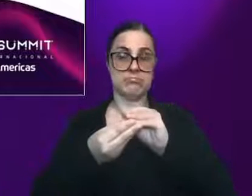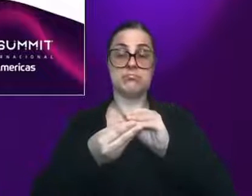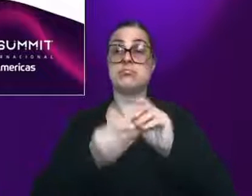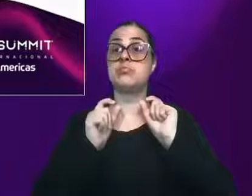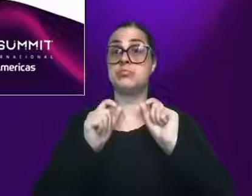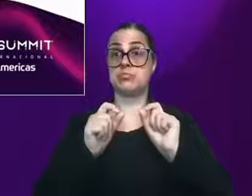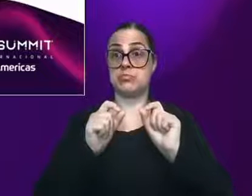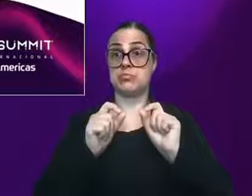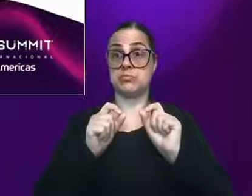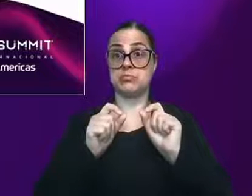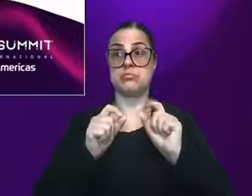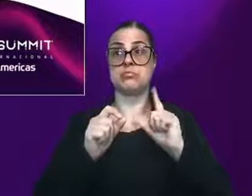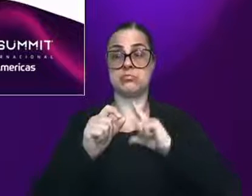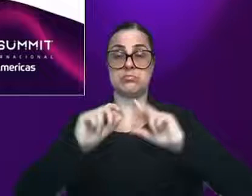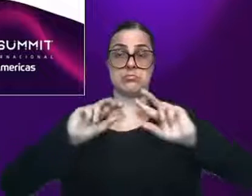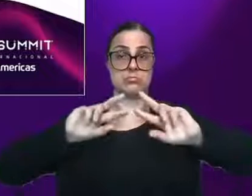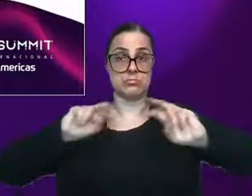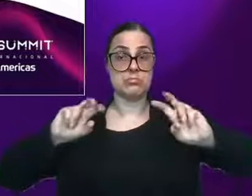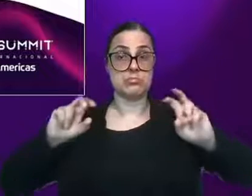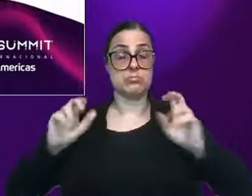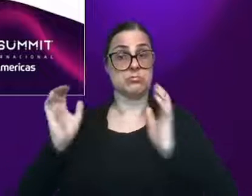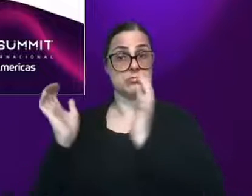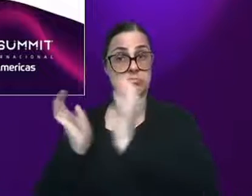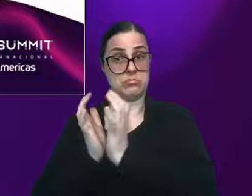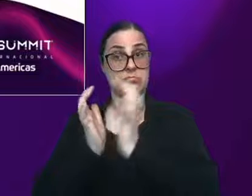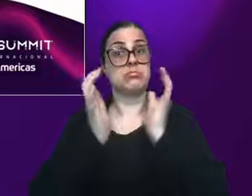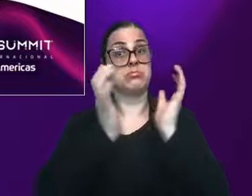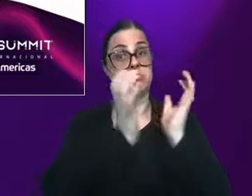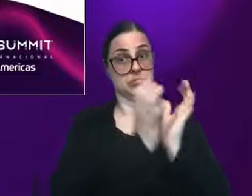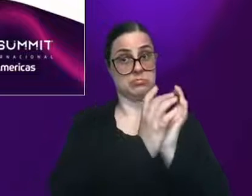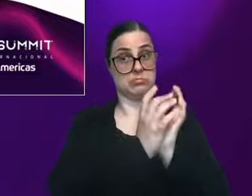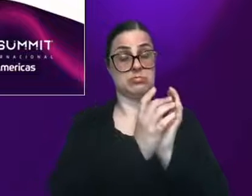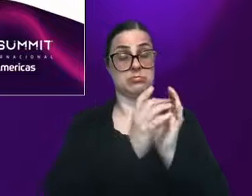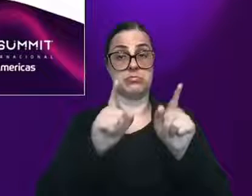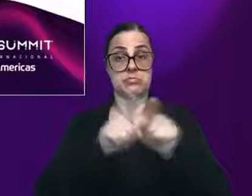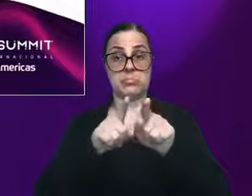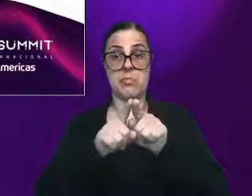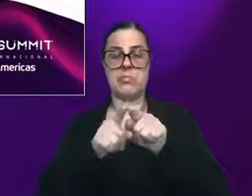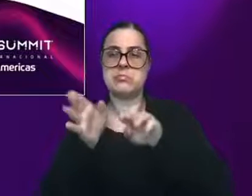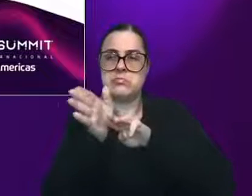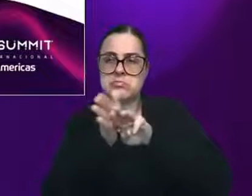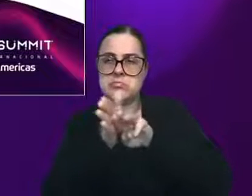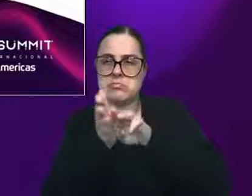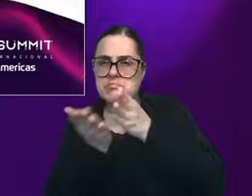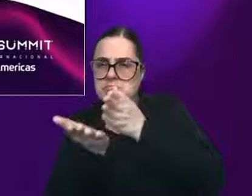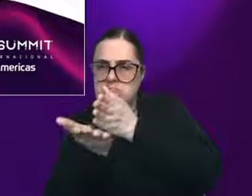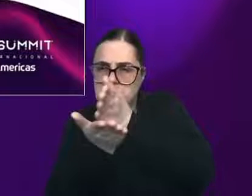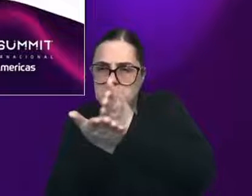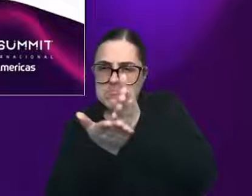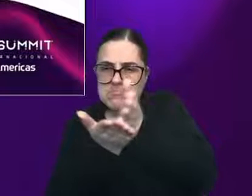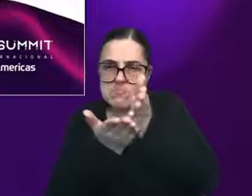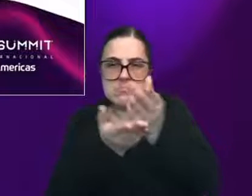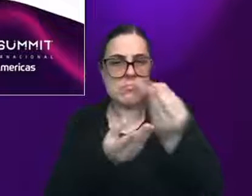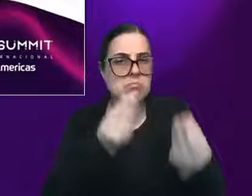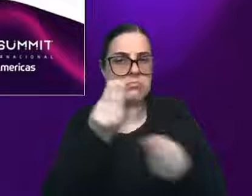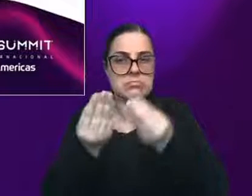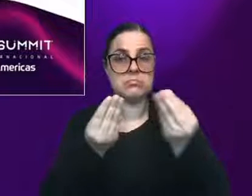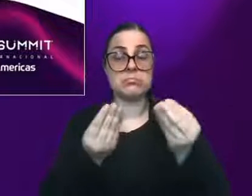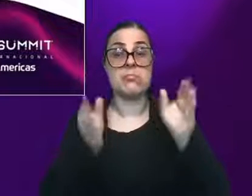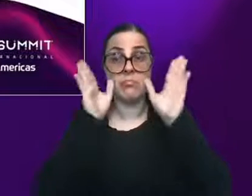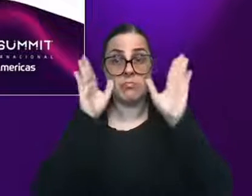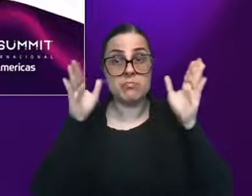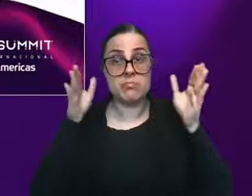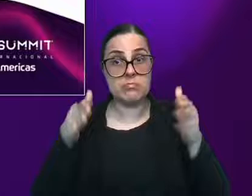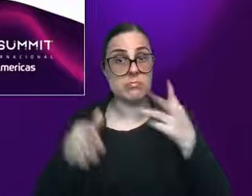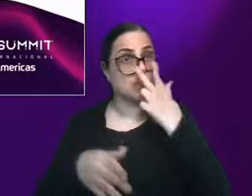de subgrupo, modelo viés de metodologia, a gente fica muito em cima do muro, com